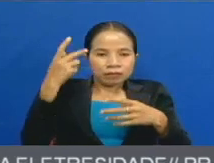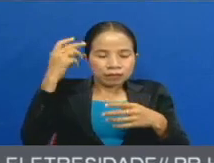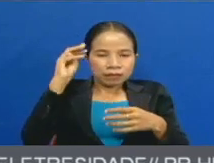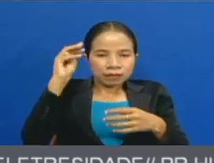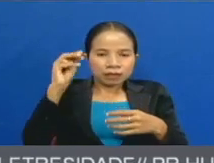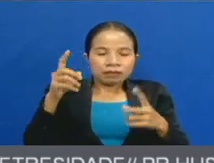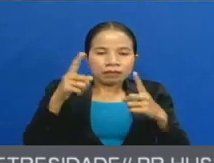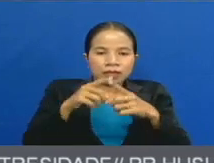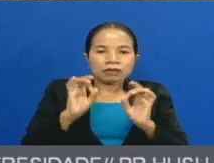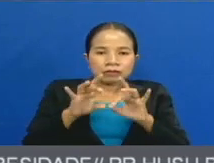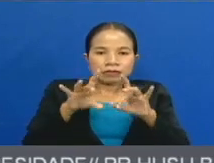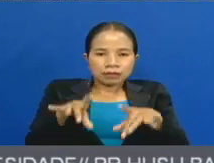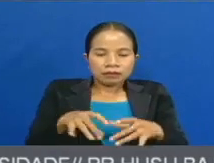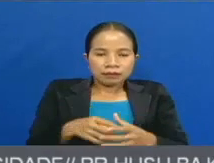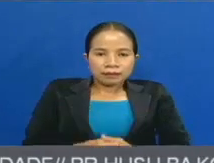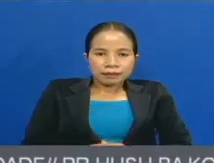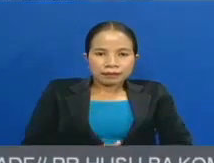primeiro-ministro para a Austrália.